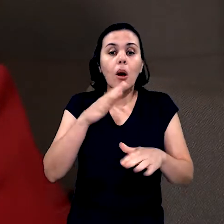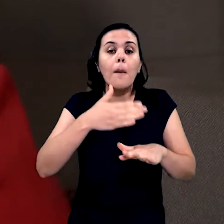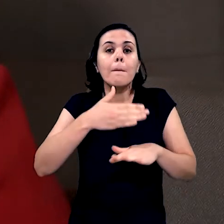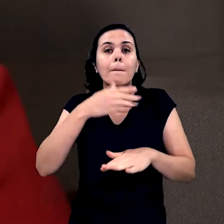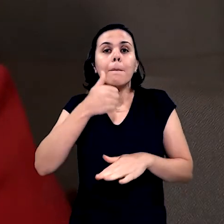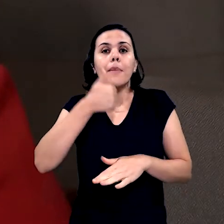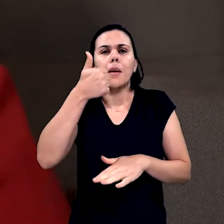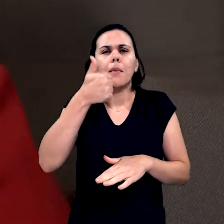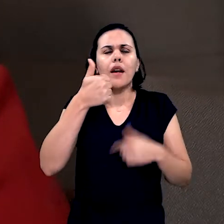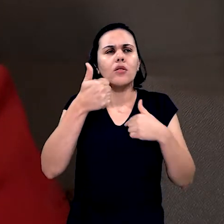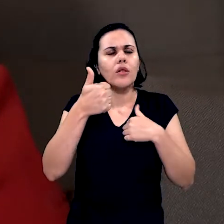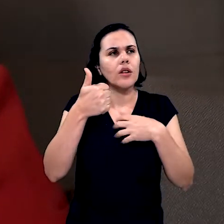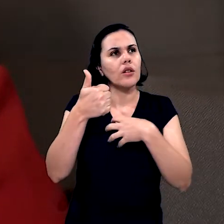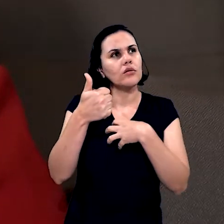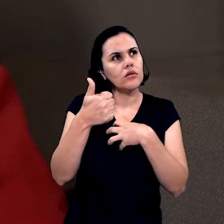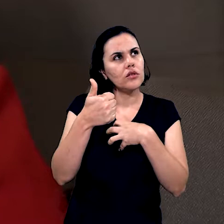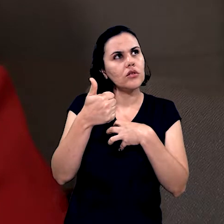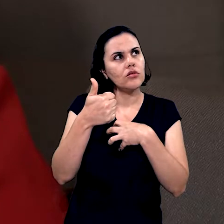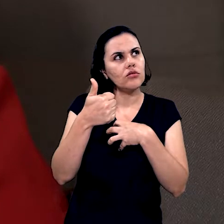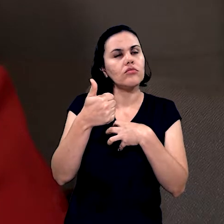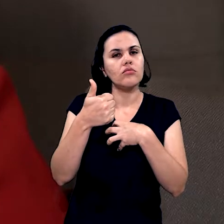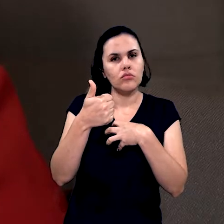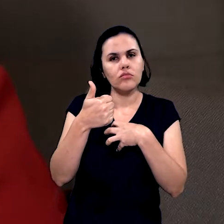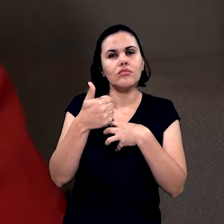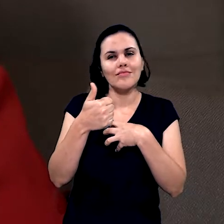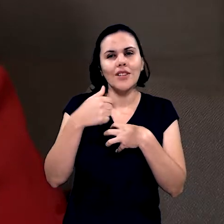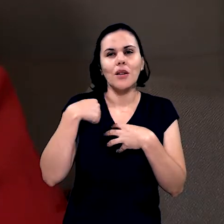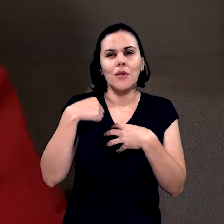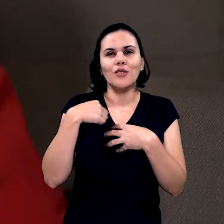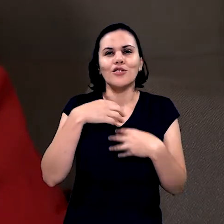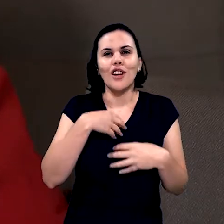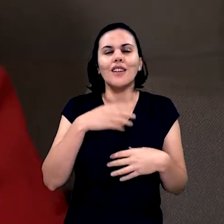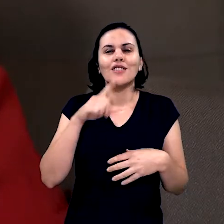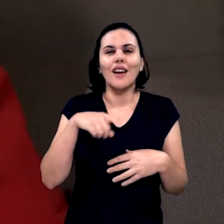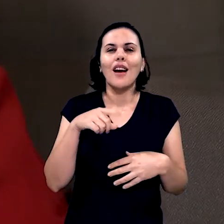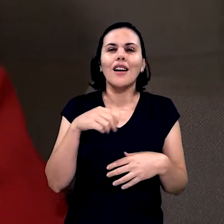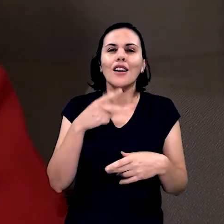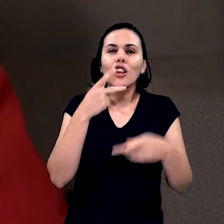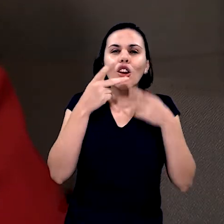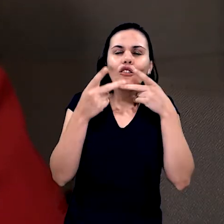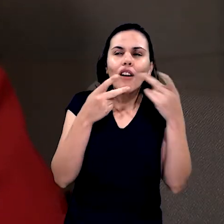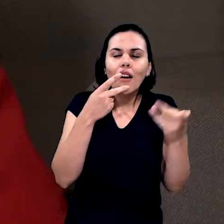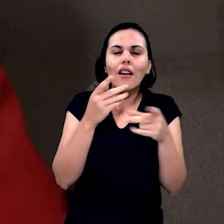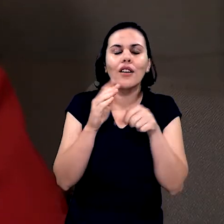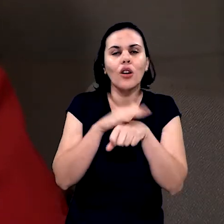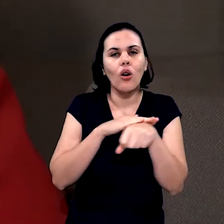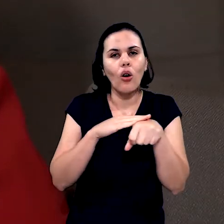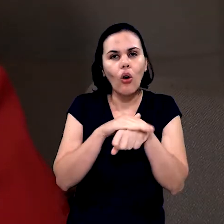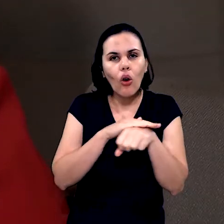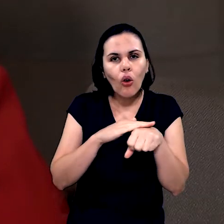primeiro momento que eu decidi ser meu sem condições, foi com Ele que eu falei: